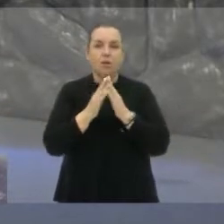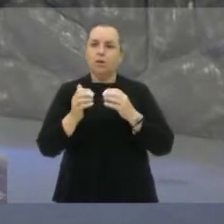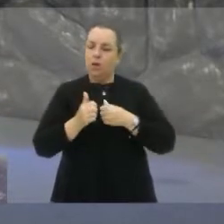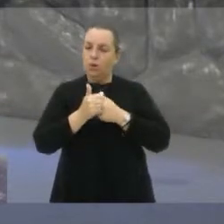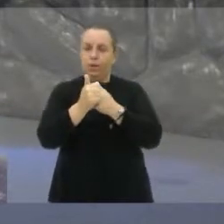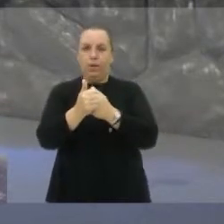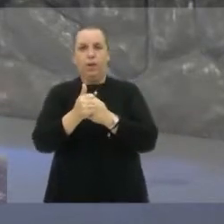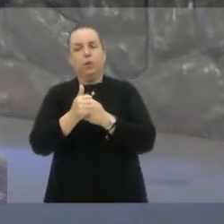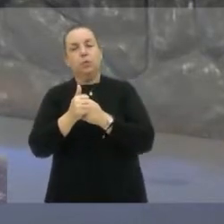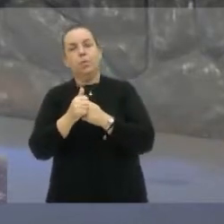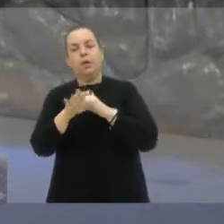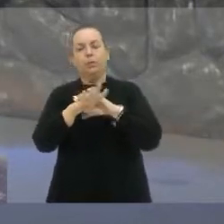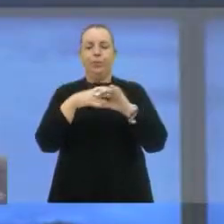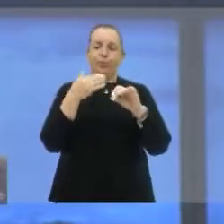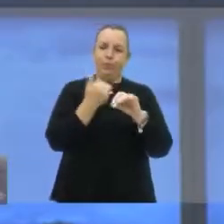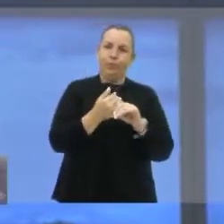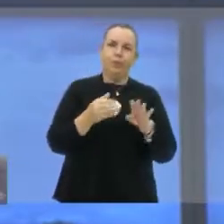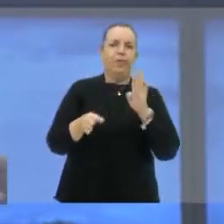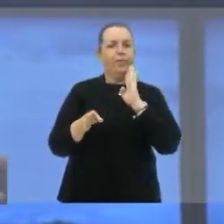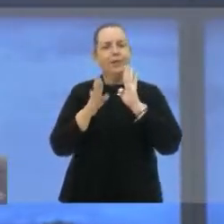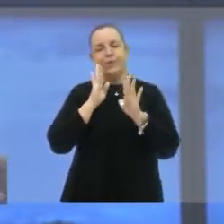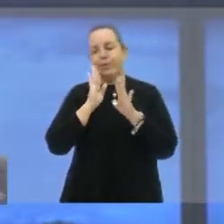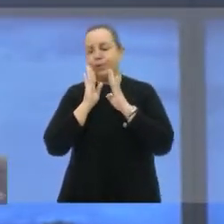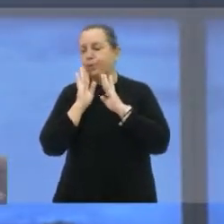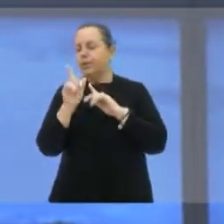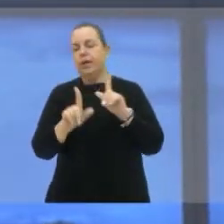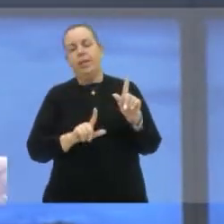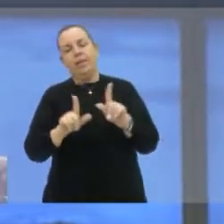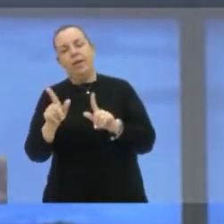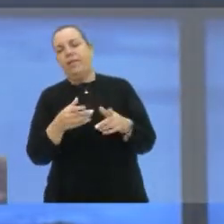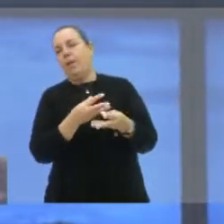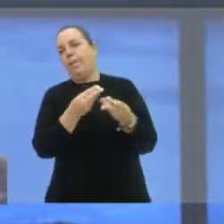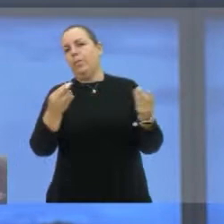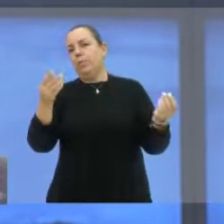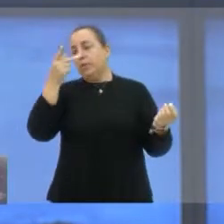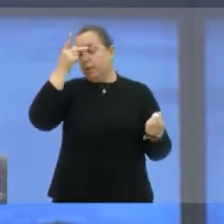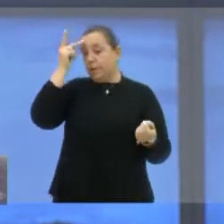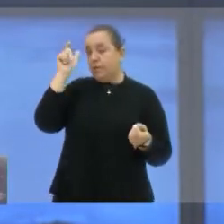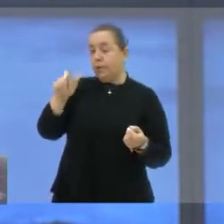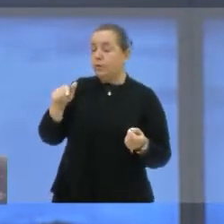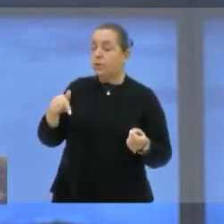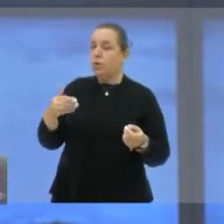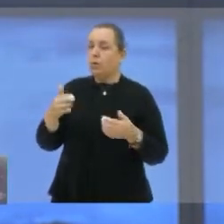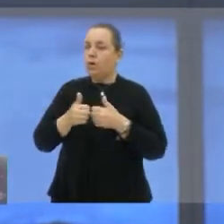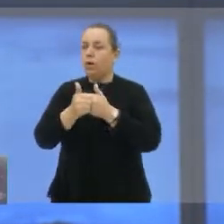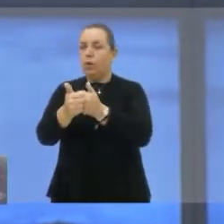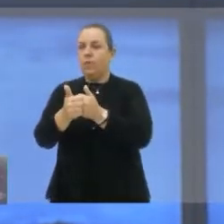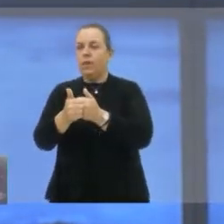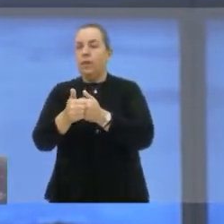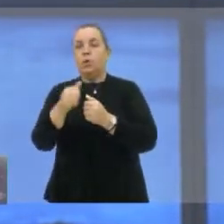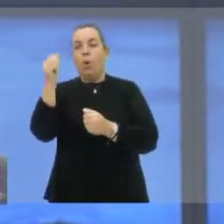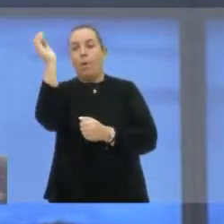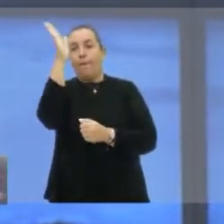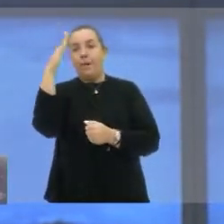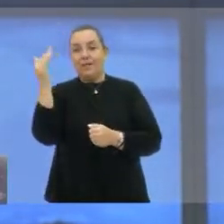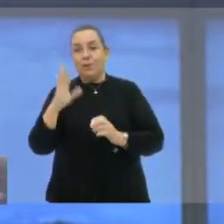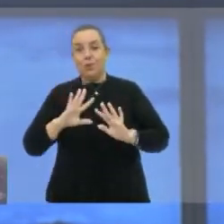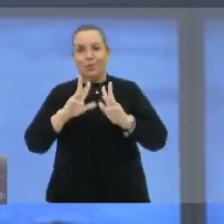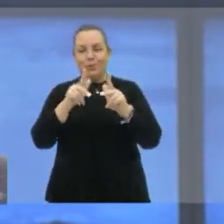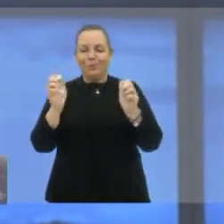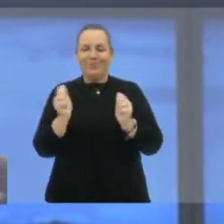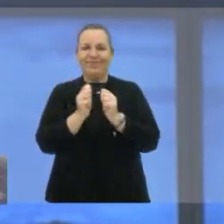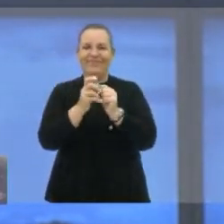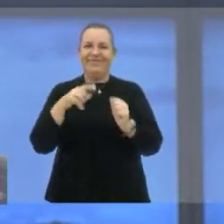YouTube, pelo Facebook, pela TV, e muitas pessoas estão agora acompanhando. O Brasil inteiro está aqui conosco, nesse